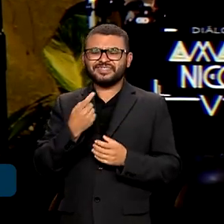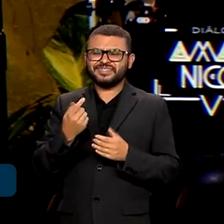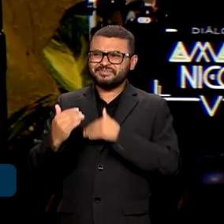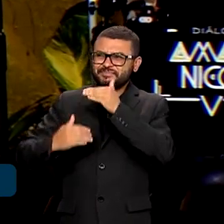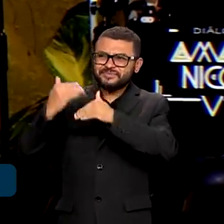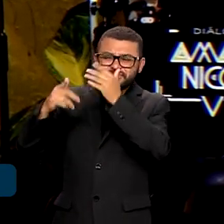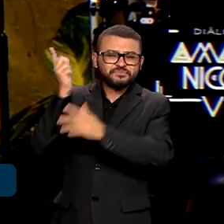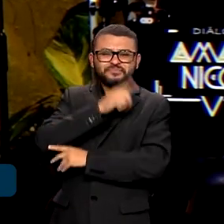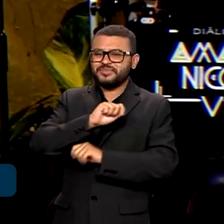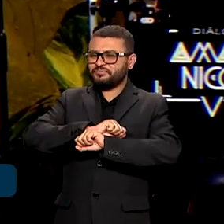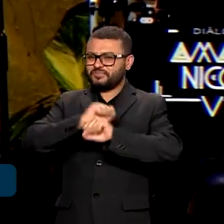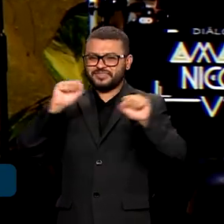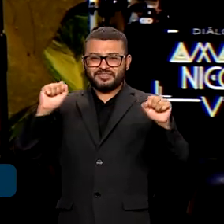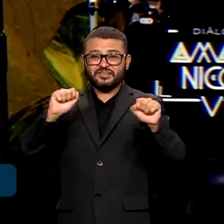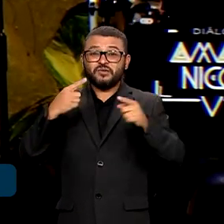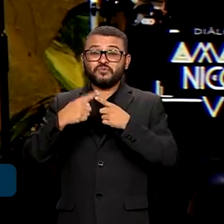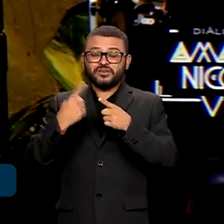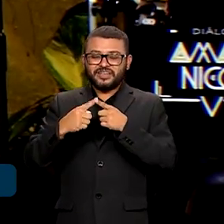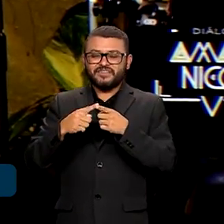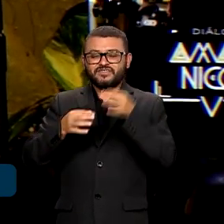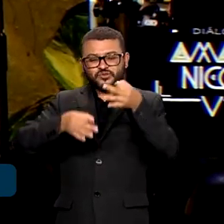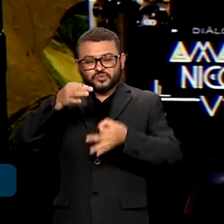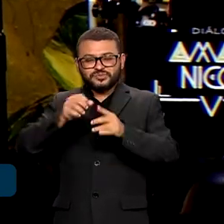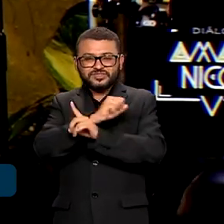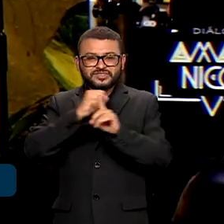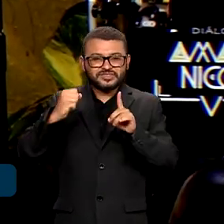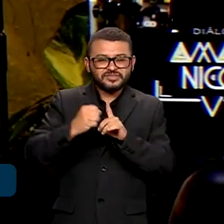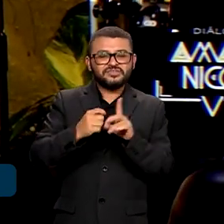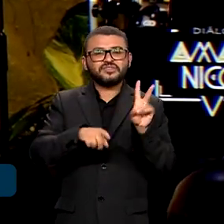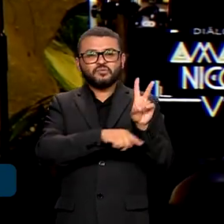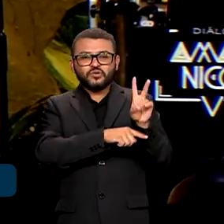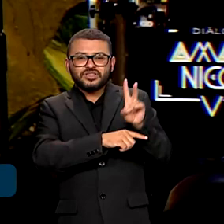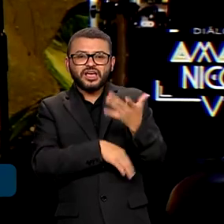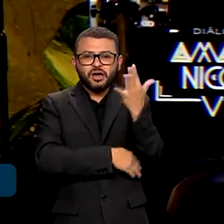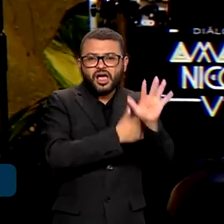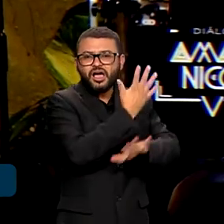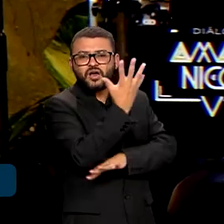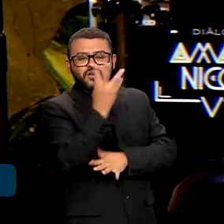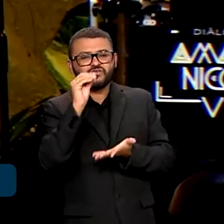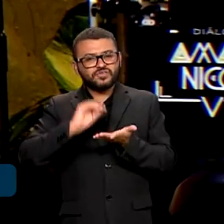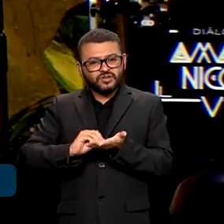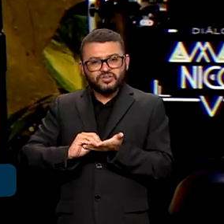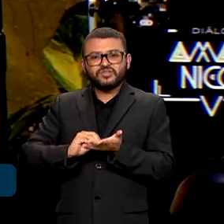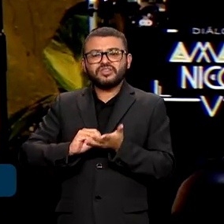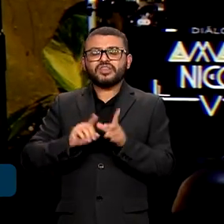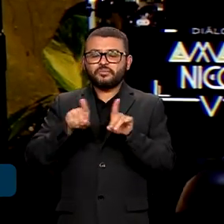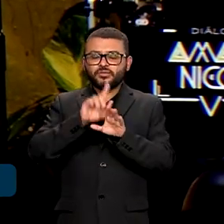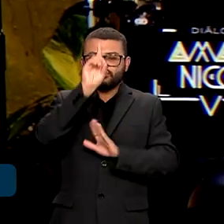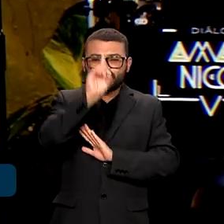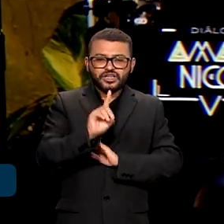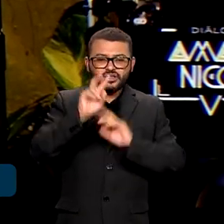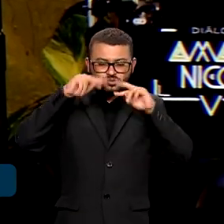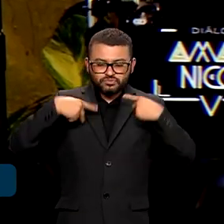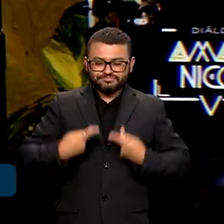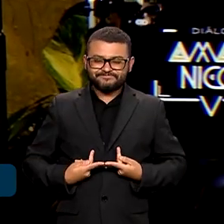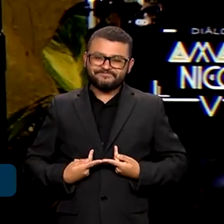avançar na defesa da justiça social, da proteção do meio ambiente e dos direitos humanos.